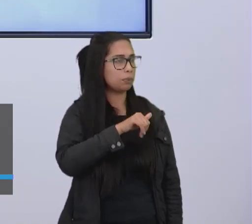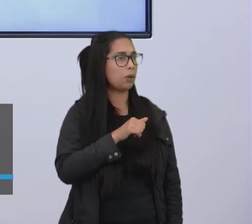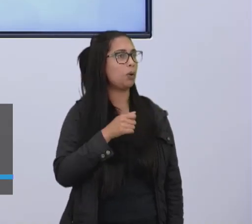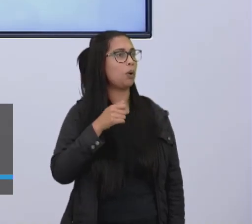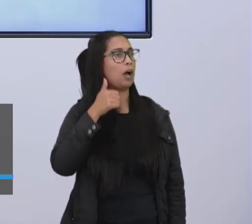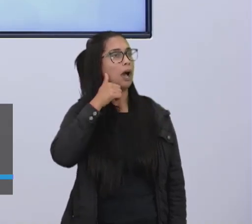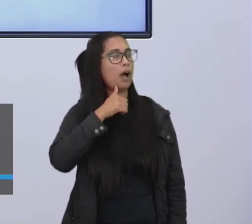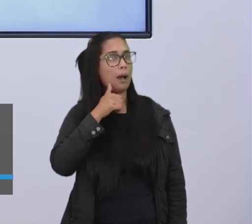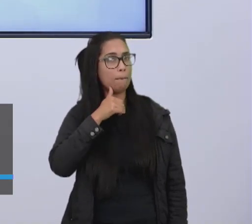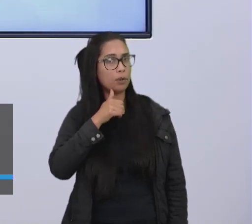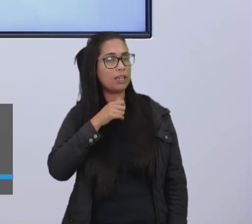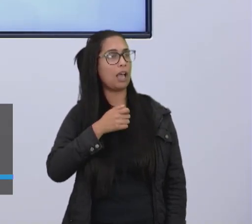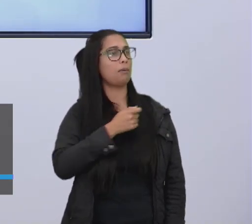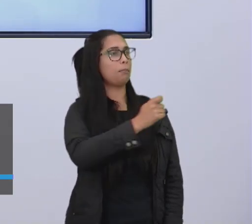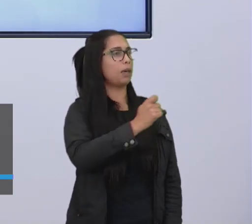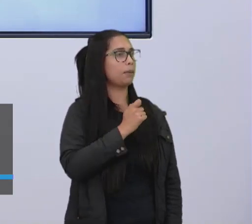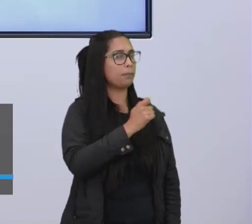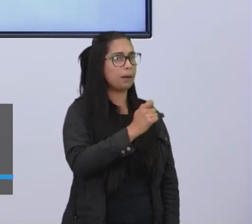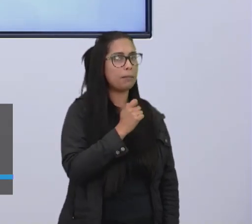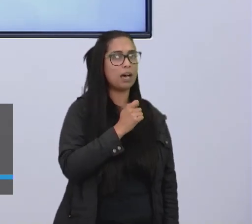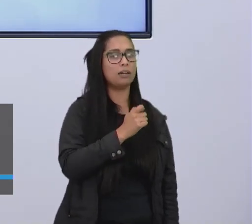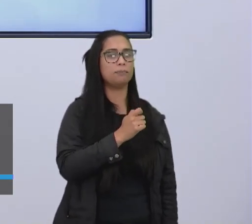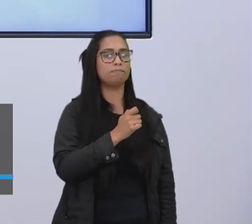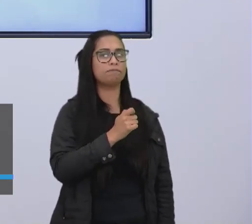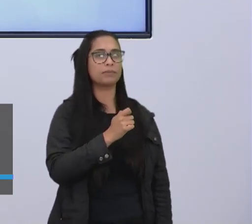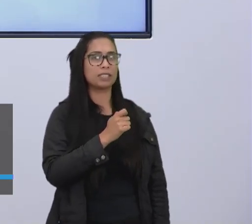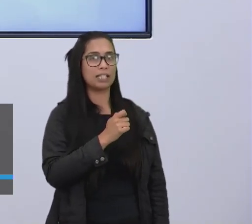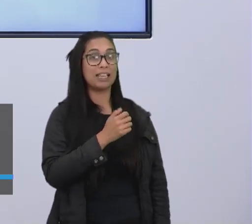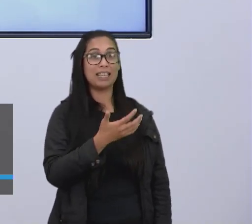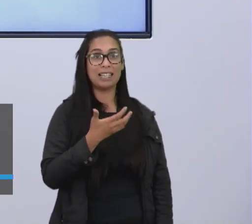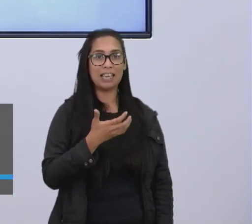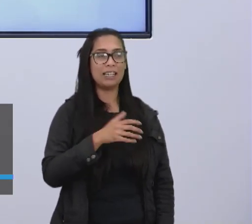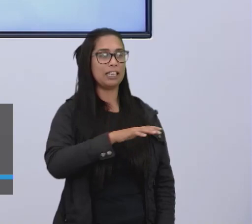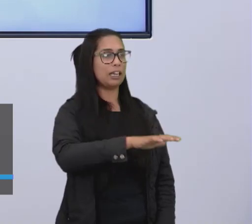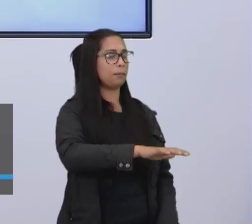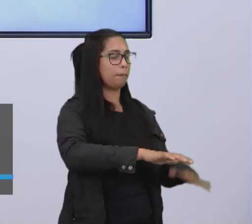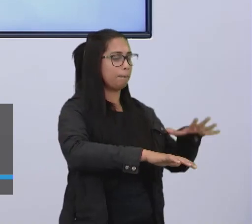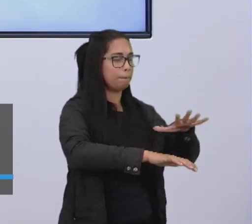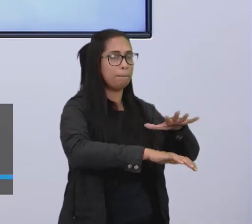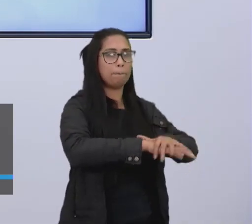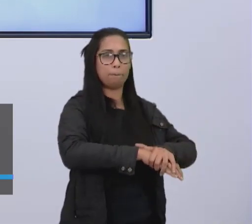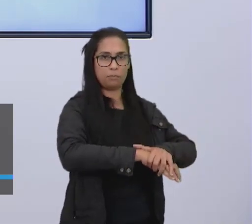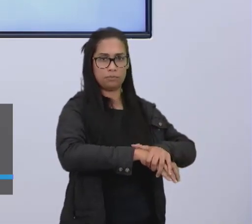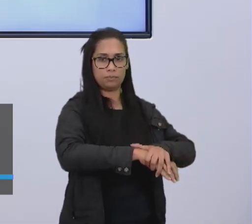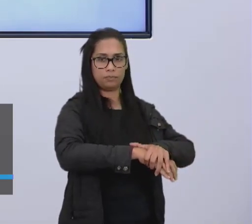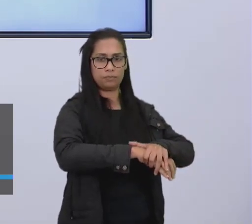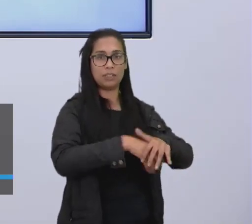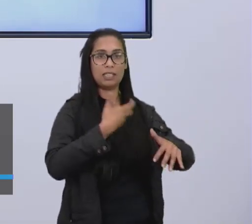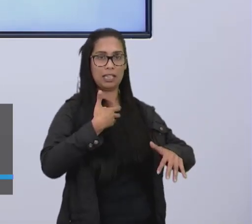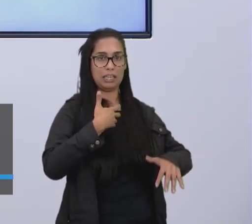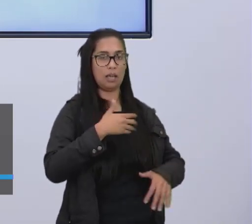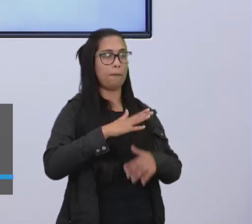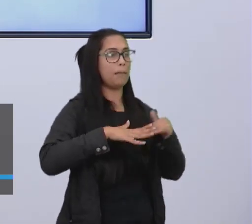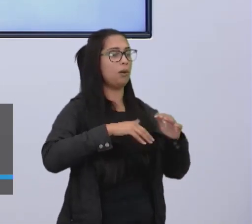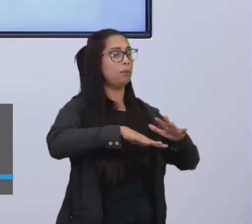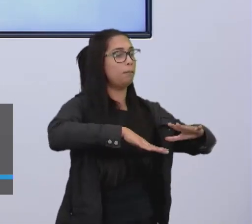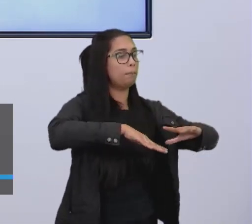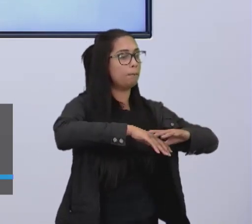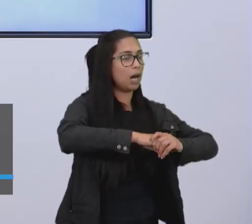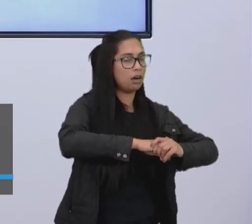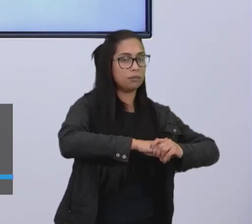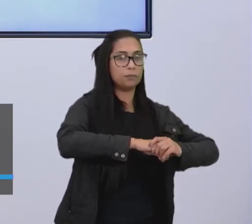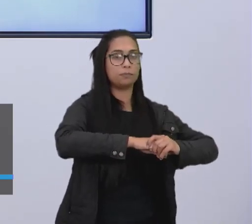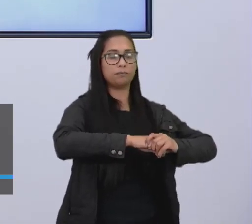a moça que tava fazendo a entrevista, que eu acho que era uma mulher, foi pegar na mão dela, ou foi... Enfim, não interessa, o gênero é indiferente. Mas assim,